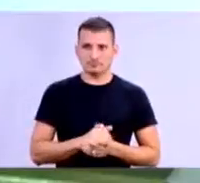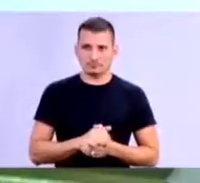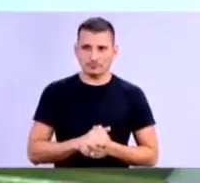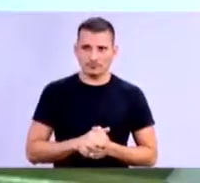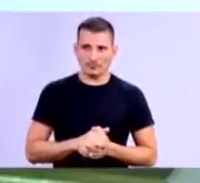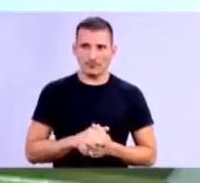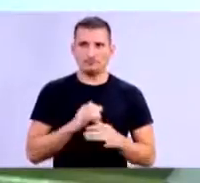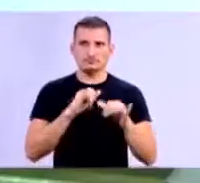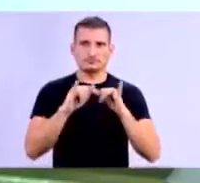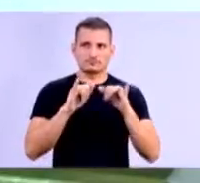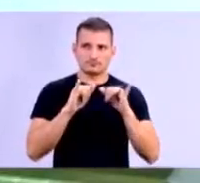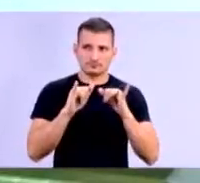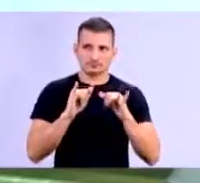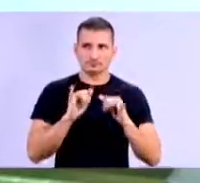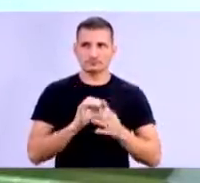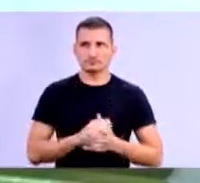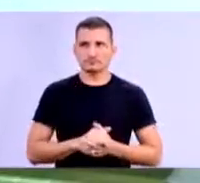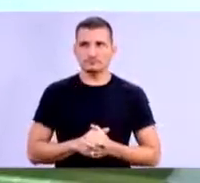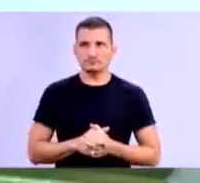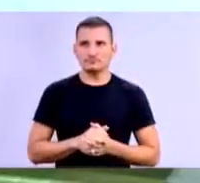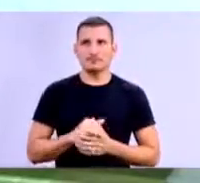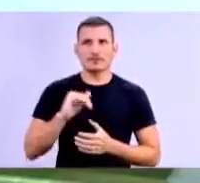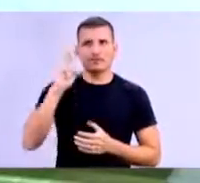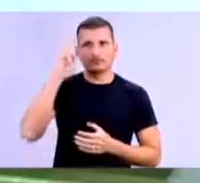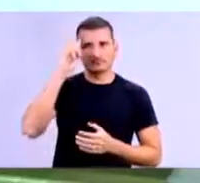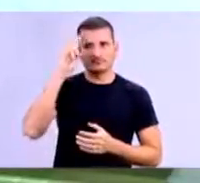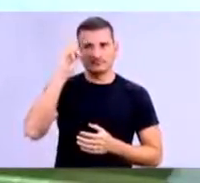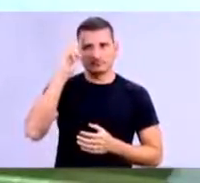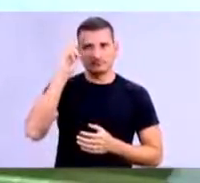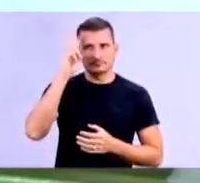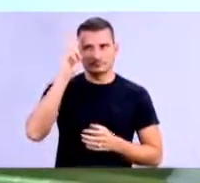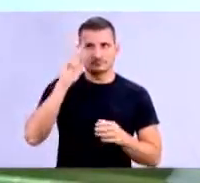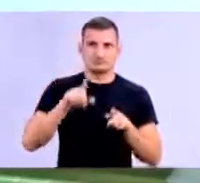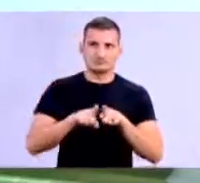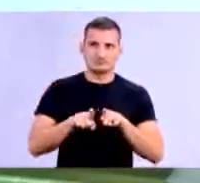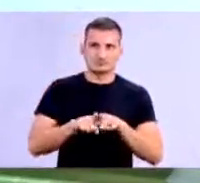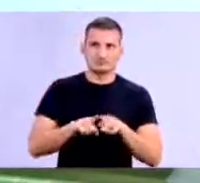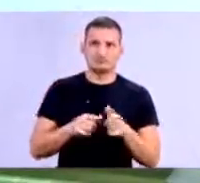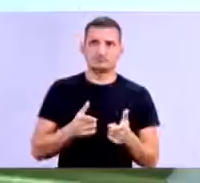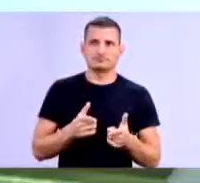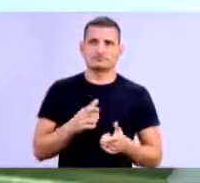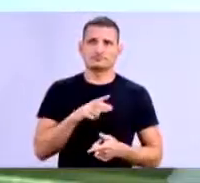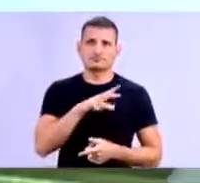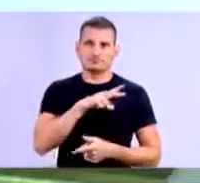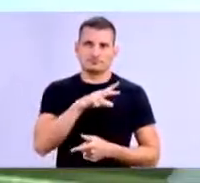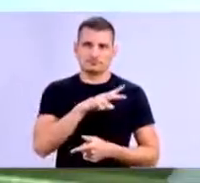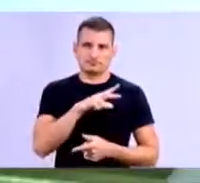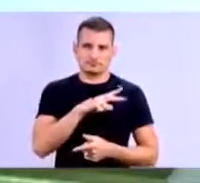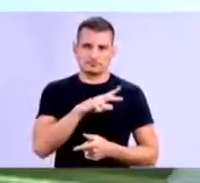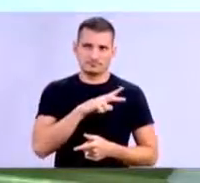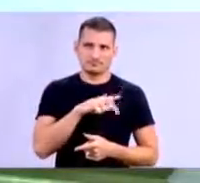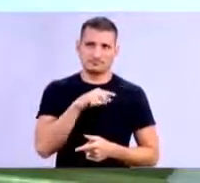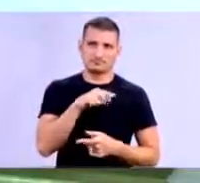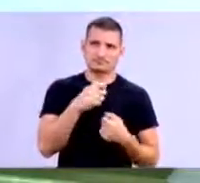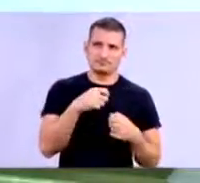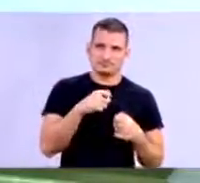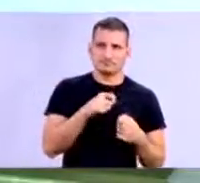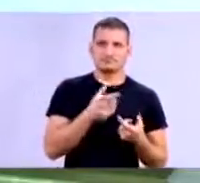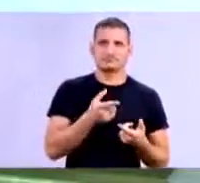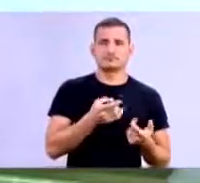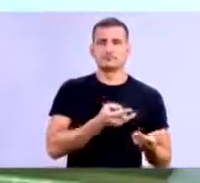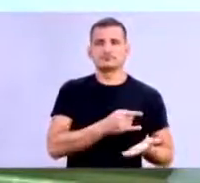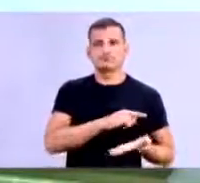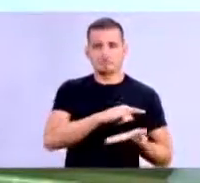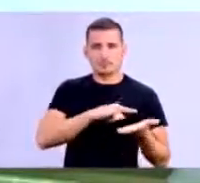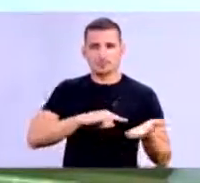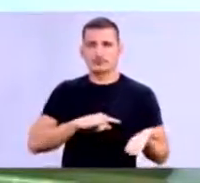determinada informação, tá certo? Lembrando também que um órgão particular, se ele precisa enviar um